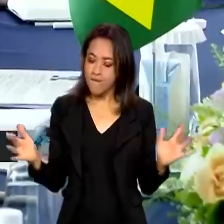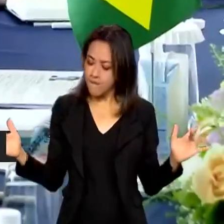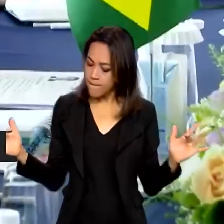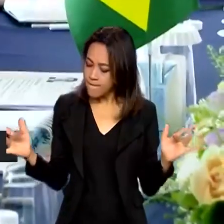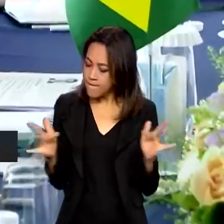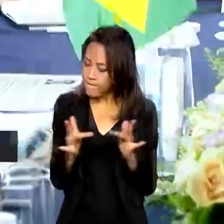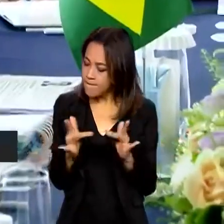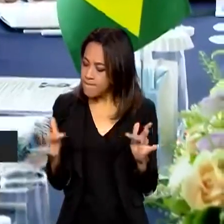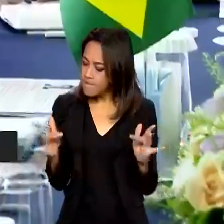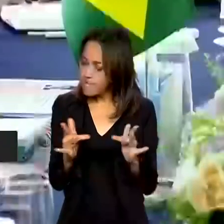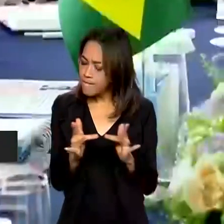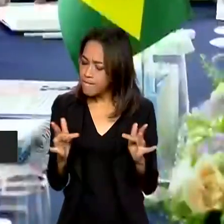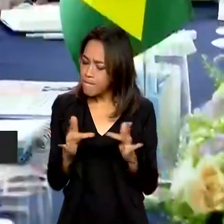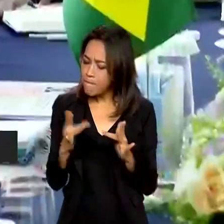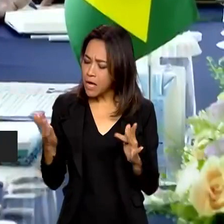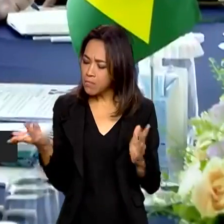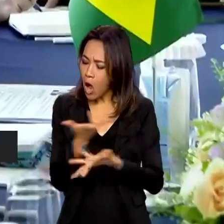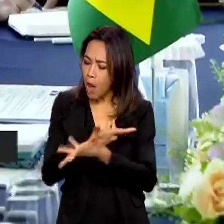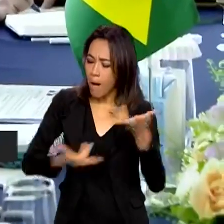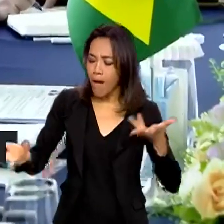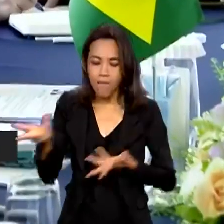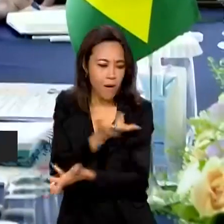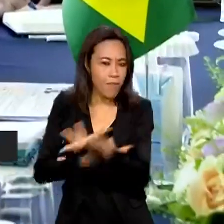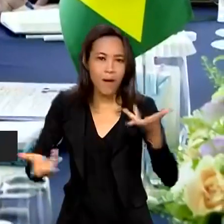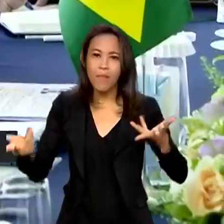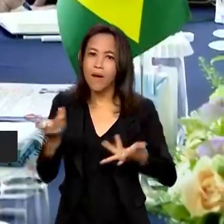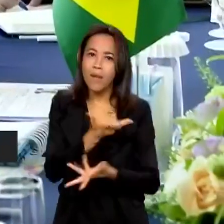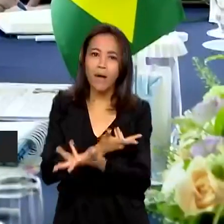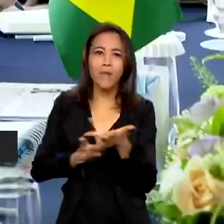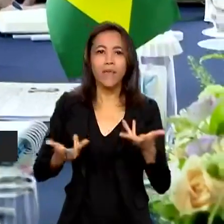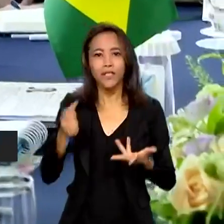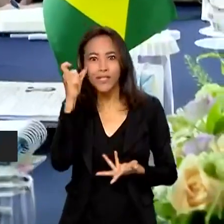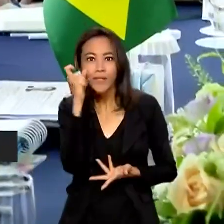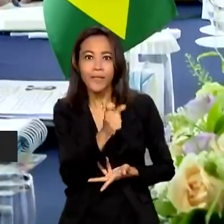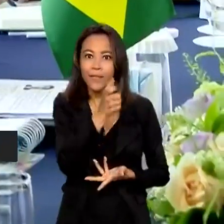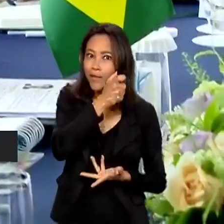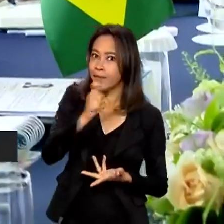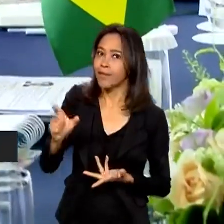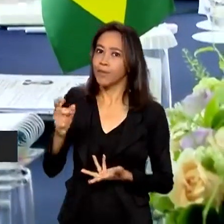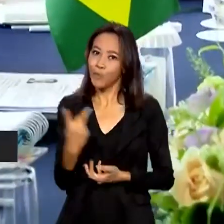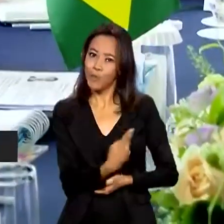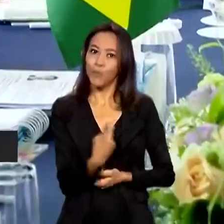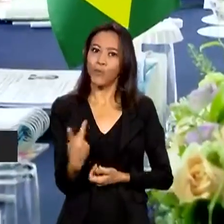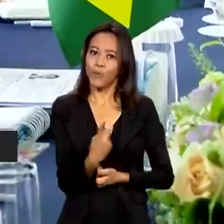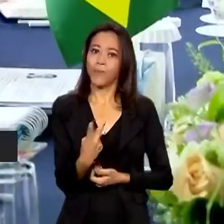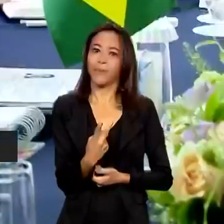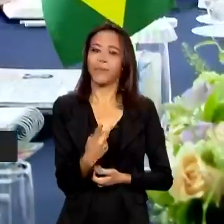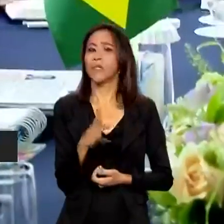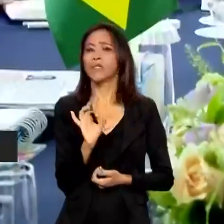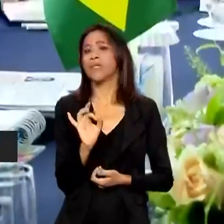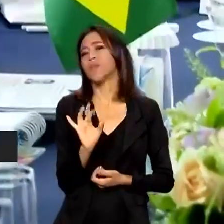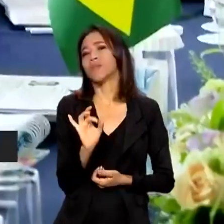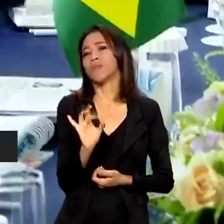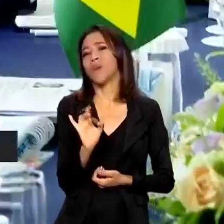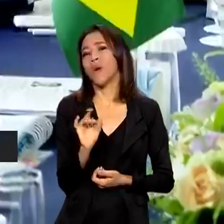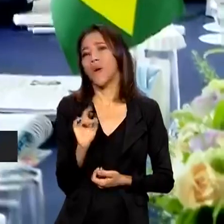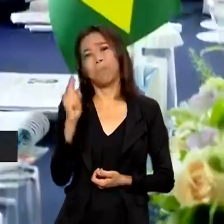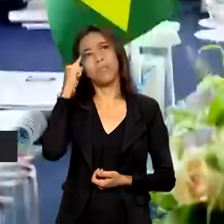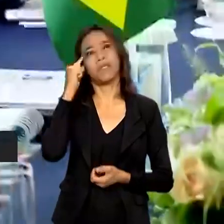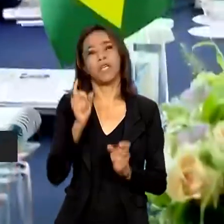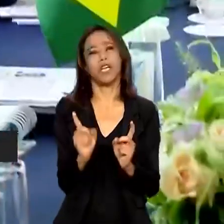estabelecer uma relação mais produtiva, eu diria, não apenas do ponto de vista